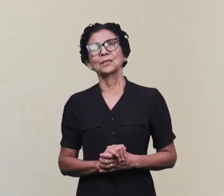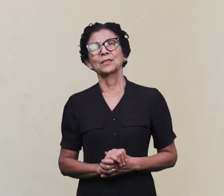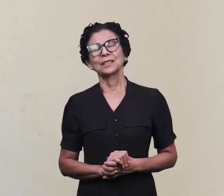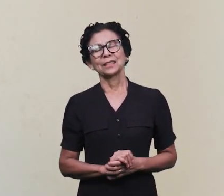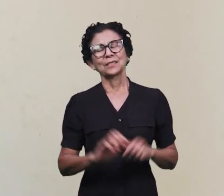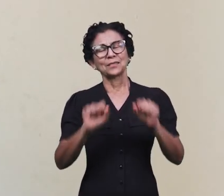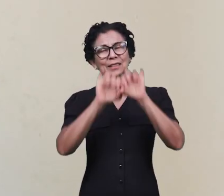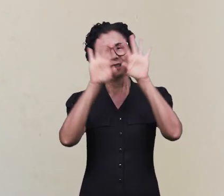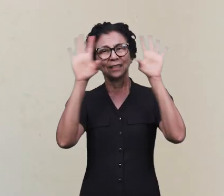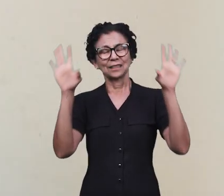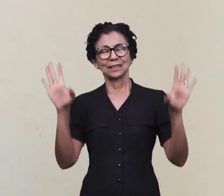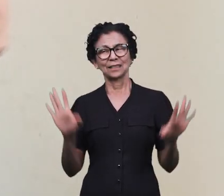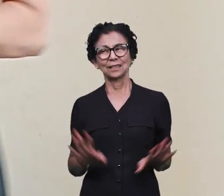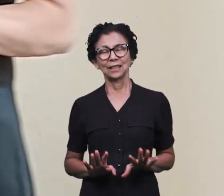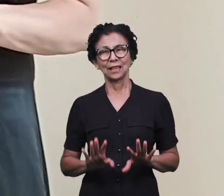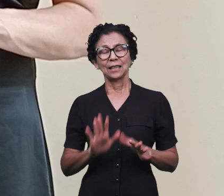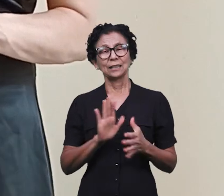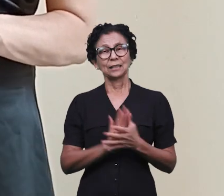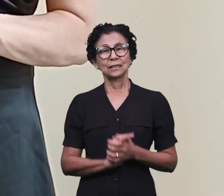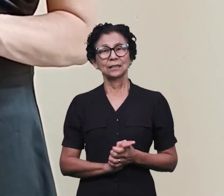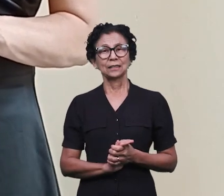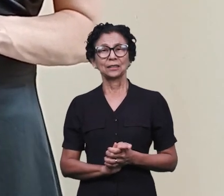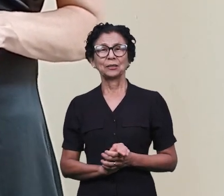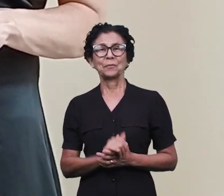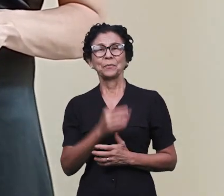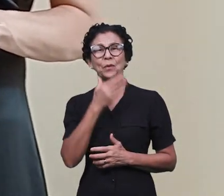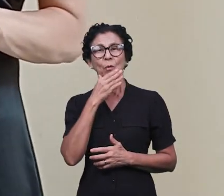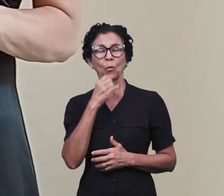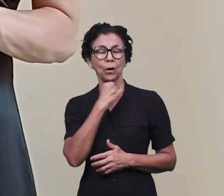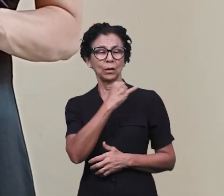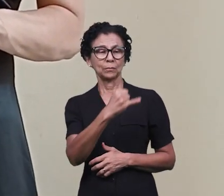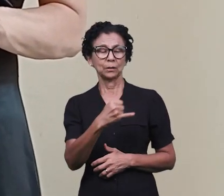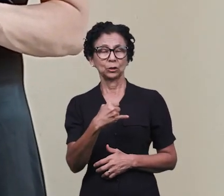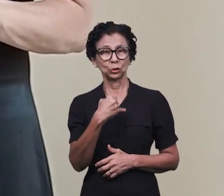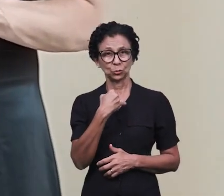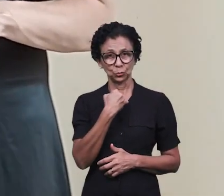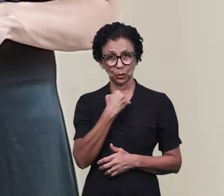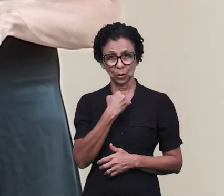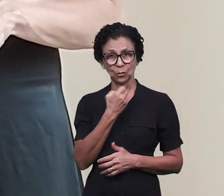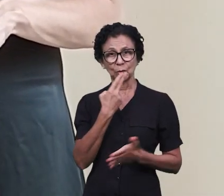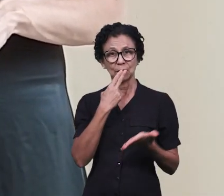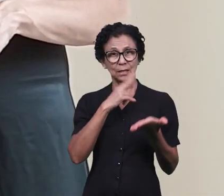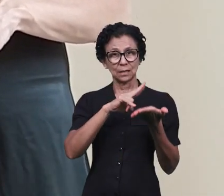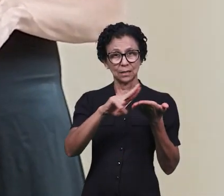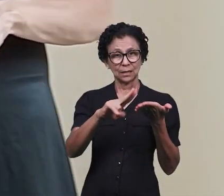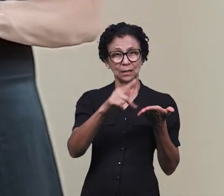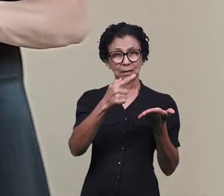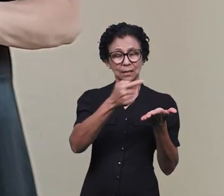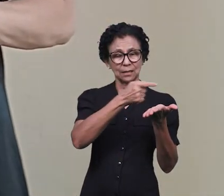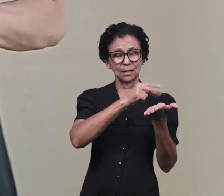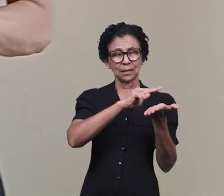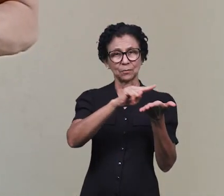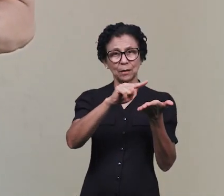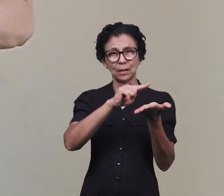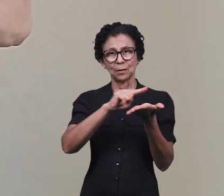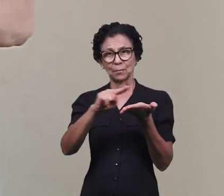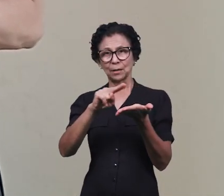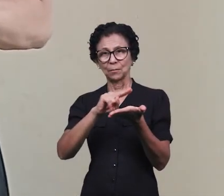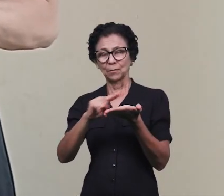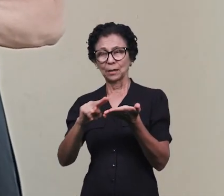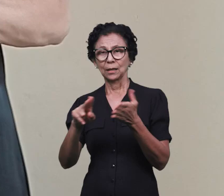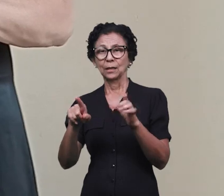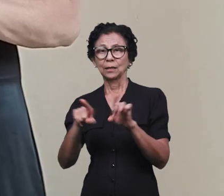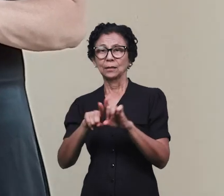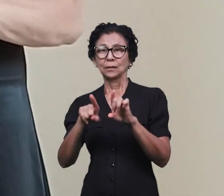João escreveu 7 cartas para 7 igrejas. Isso traz clareza